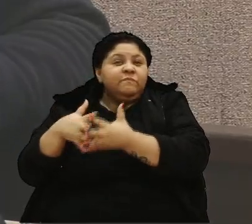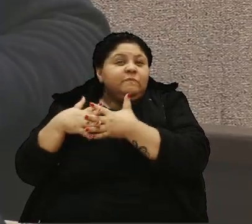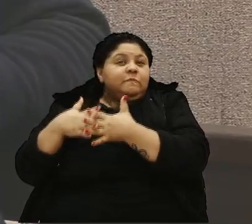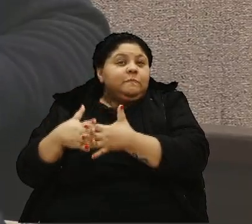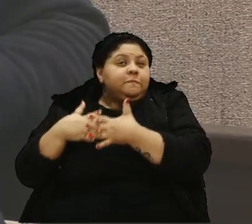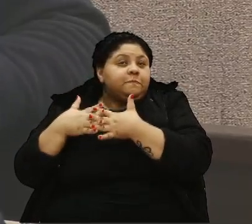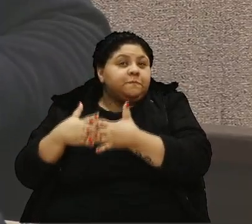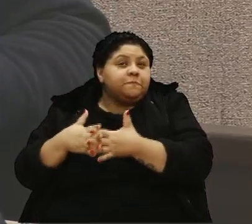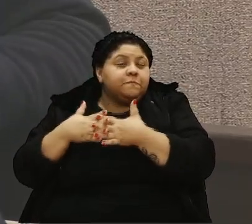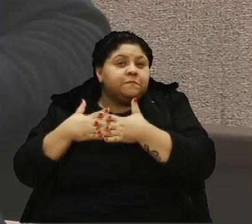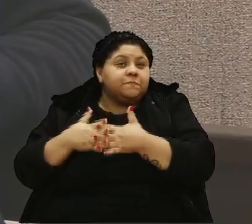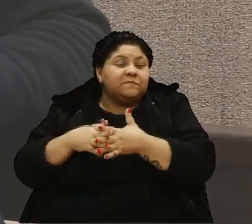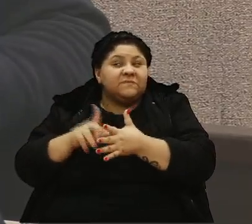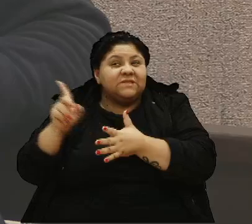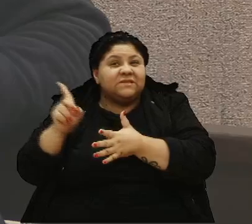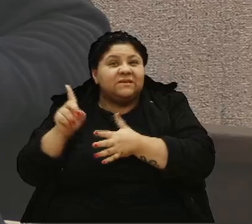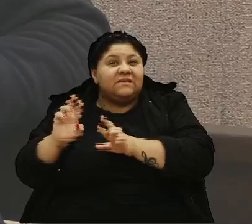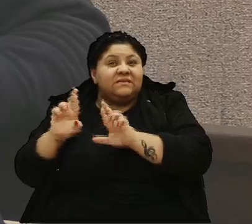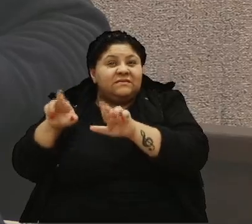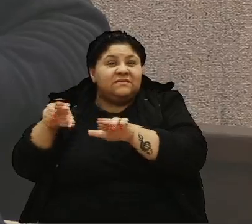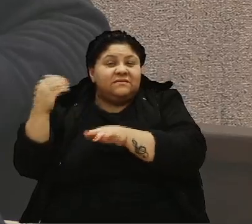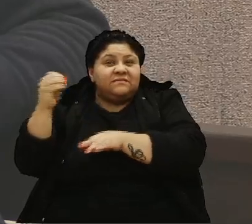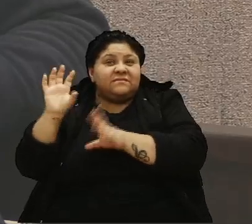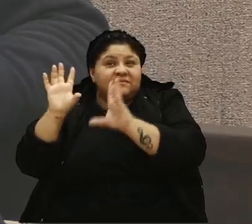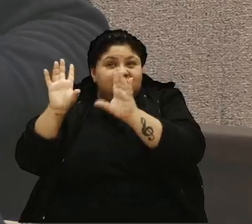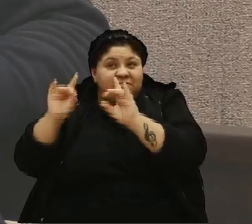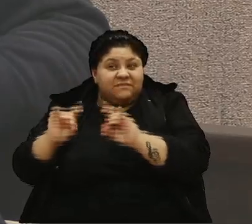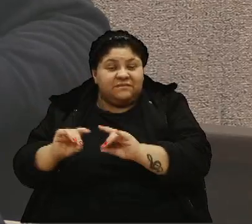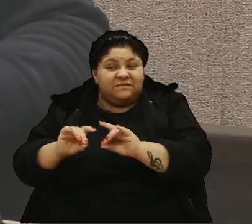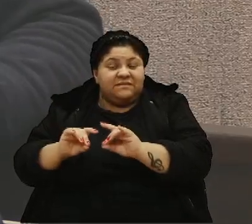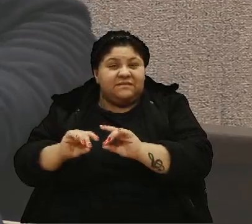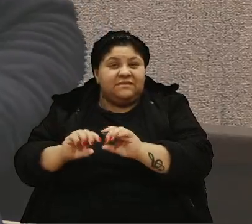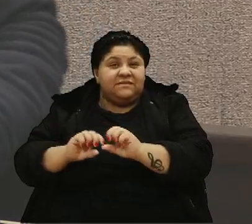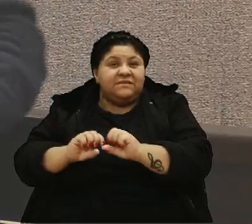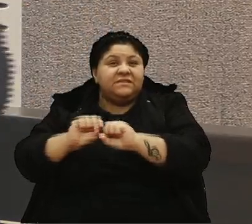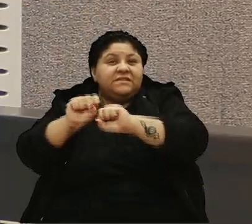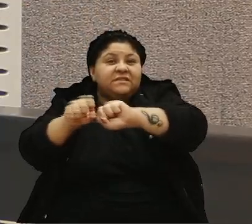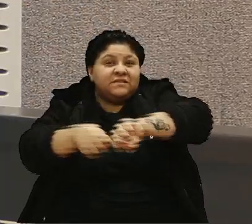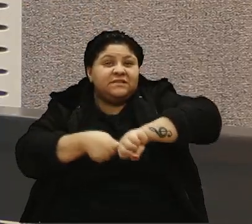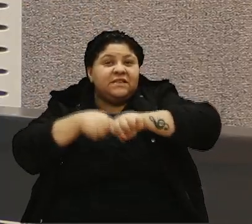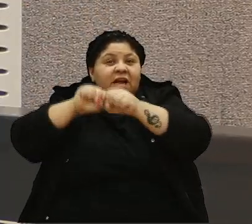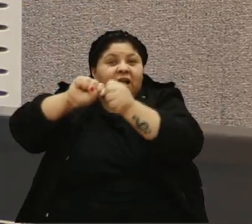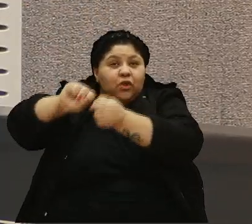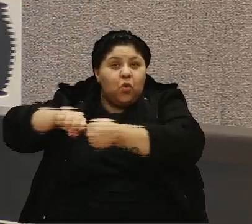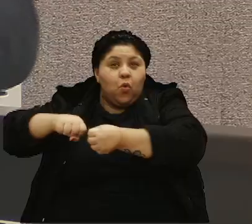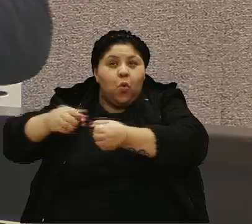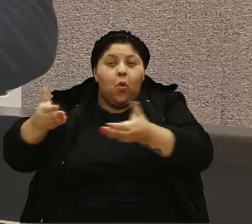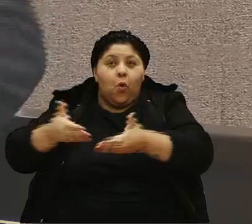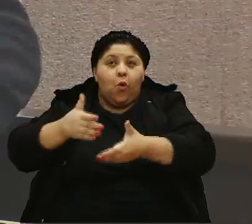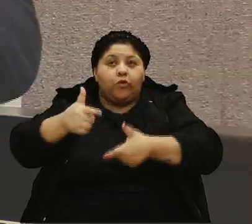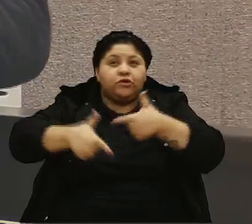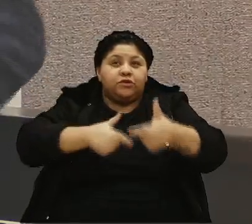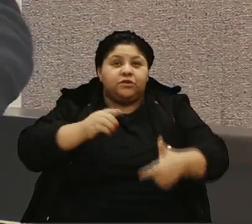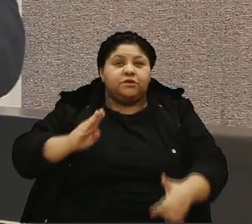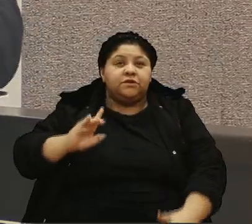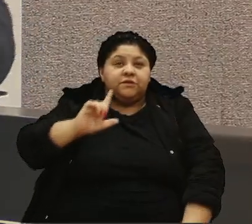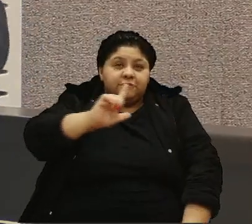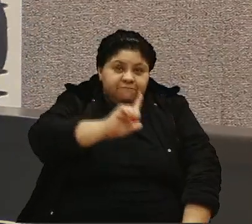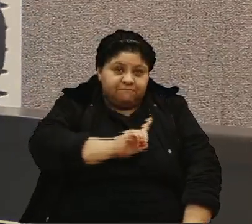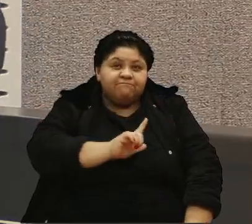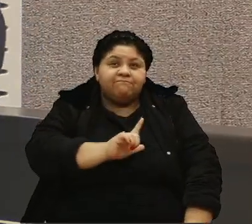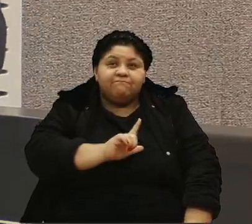está ali nesta região, especialmente a cidade de Canoas. Hoje ela está trabalhando em Bento Gonçalves e dito por ela